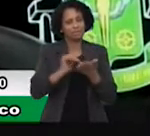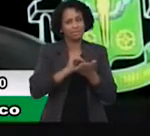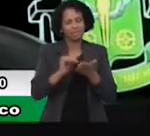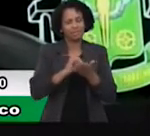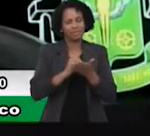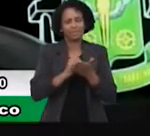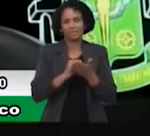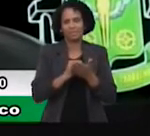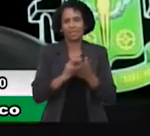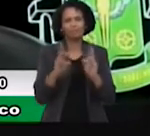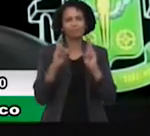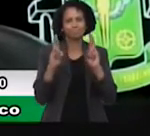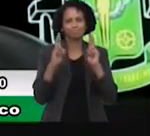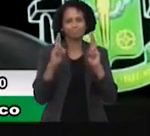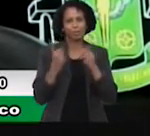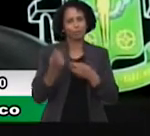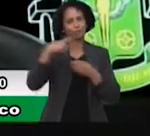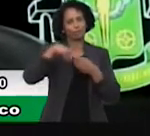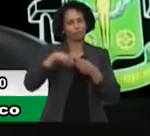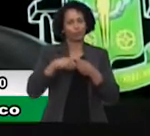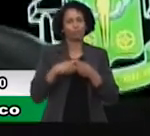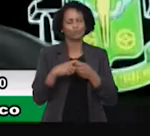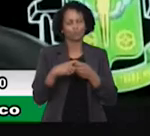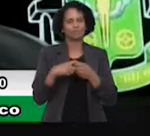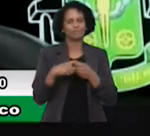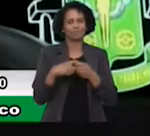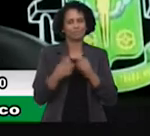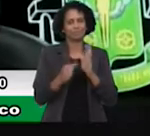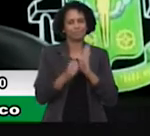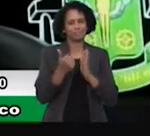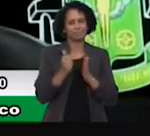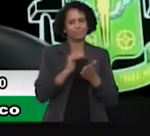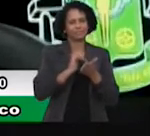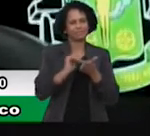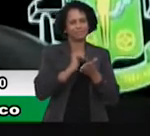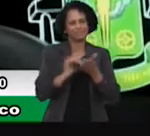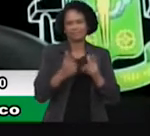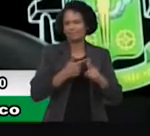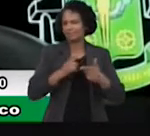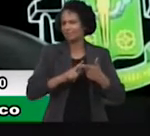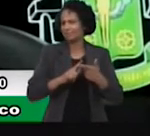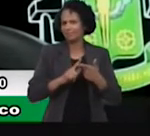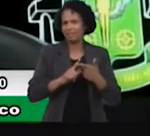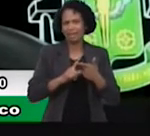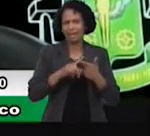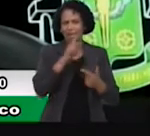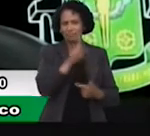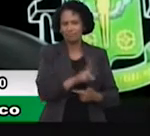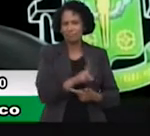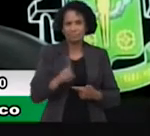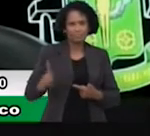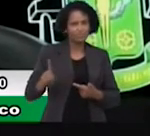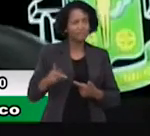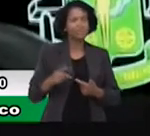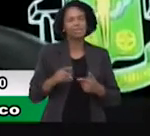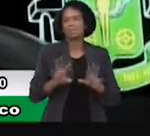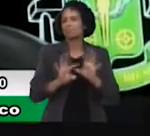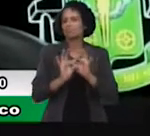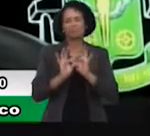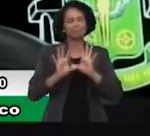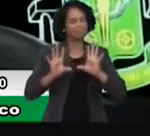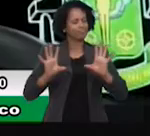daqui 4 anos e ser o primeiro secretário também, vice-presidente, o presidente. Isso nada impede, porque Vossa